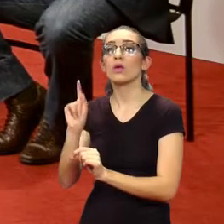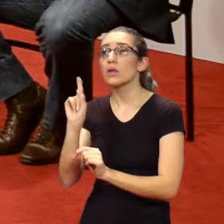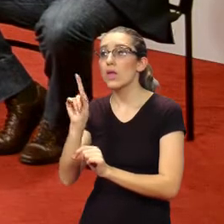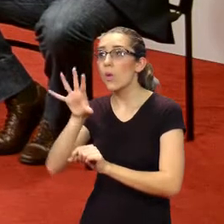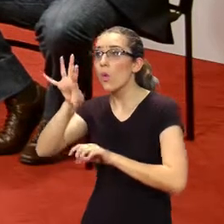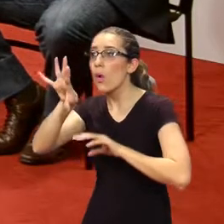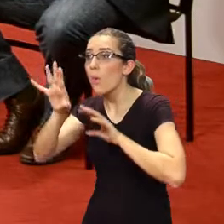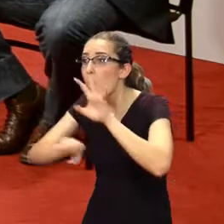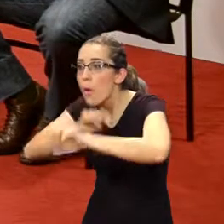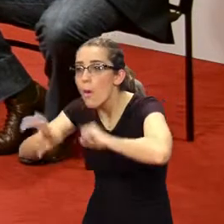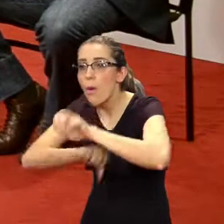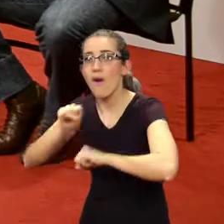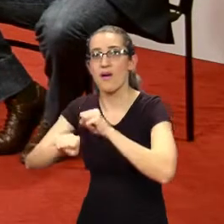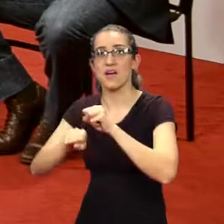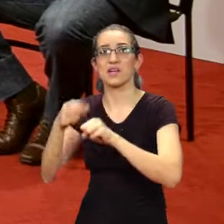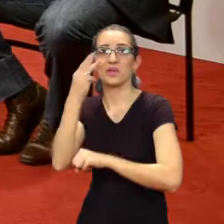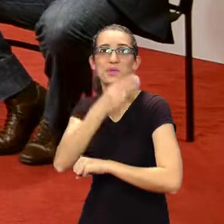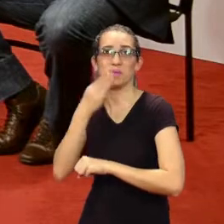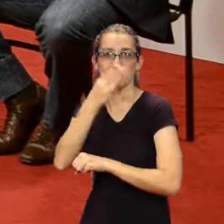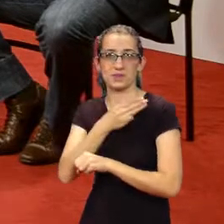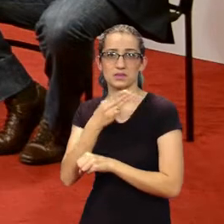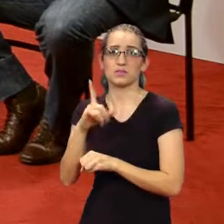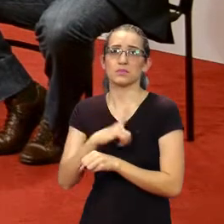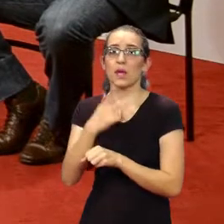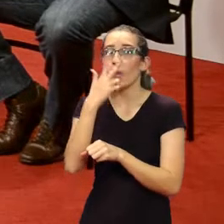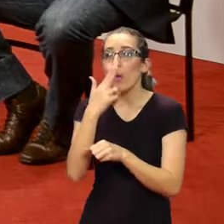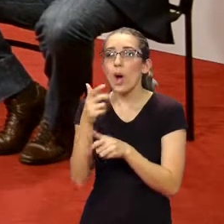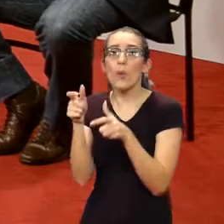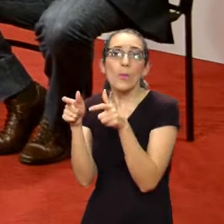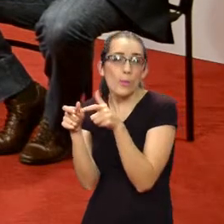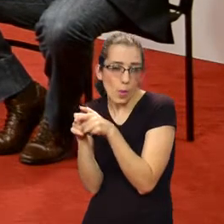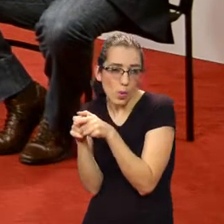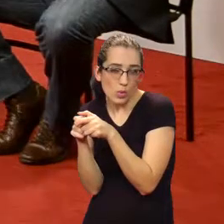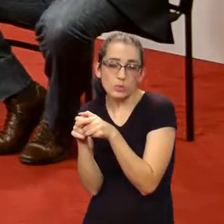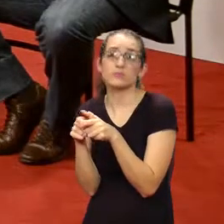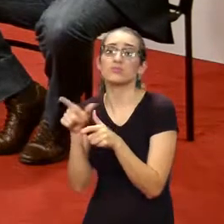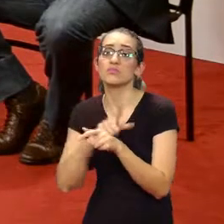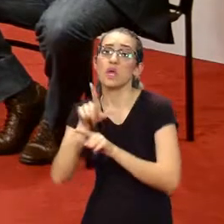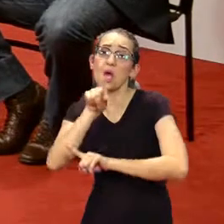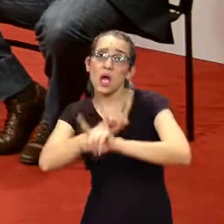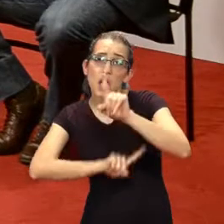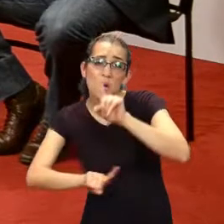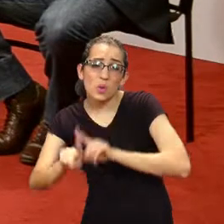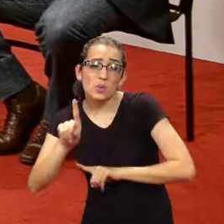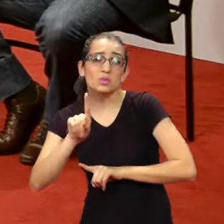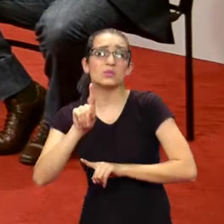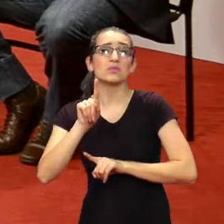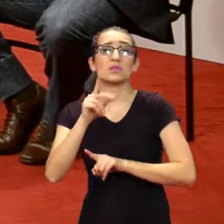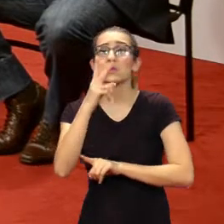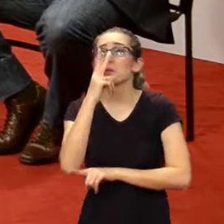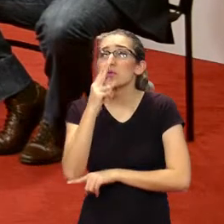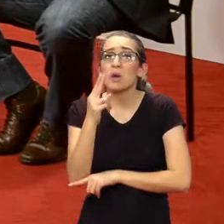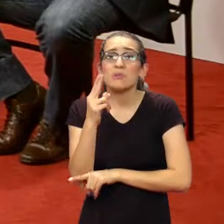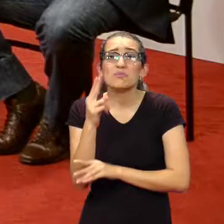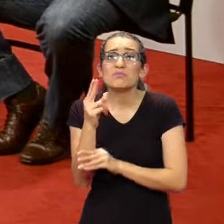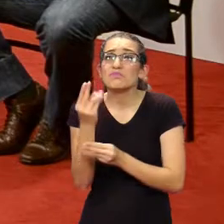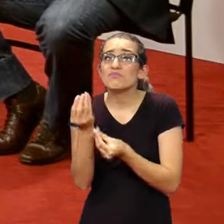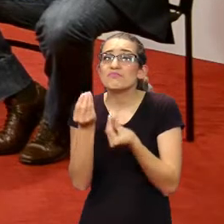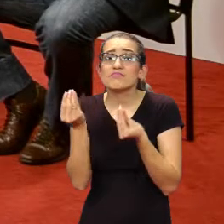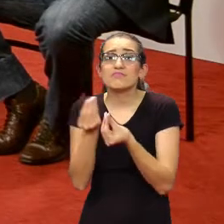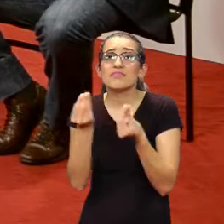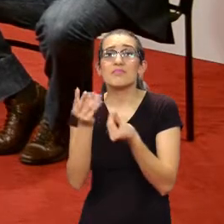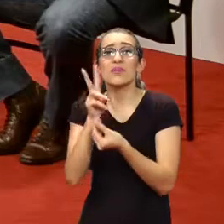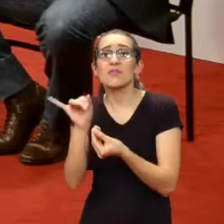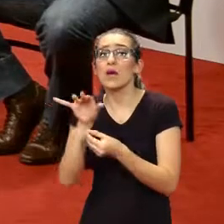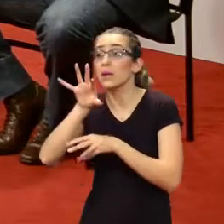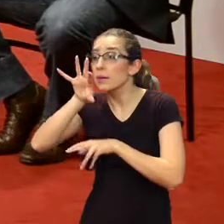consomem sacarose inicialmente. Né? Um pequeno grupo e em pequena porcentagem, aquelas que vão fazer um uso muito